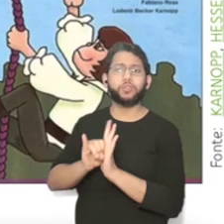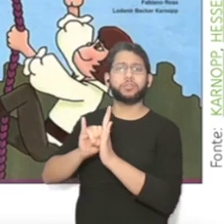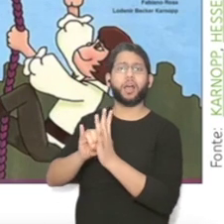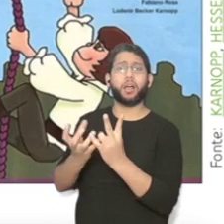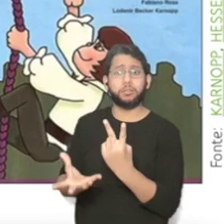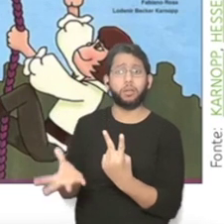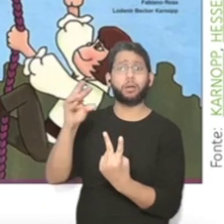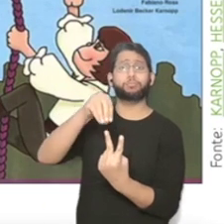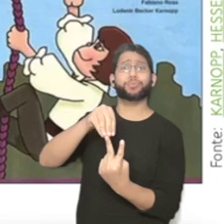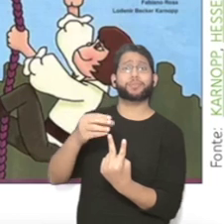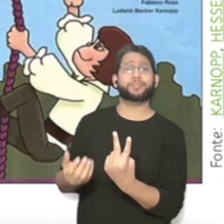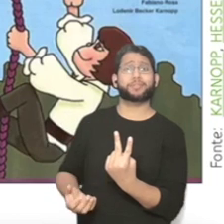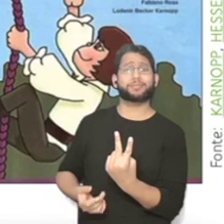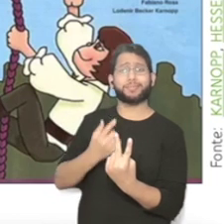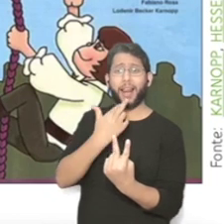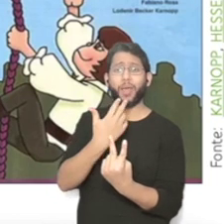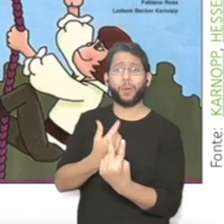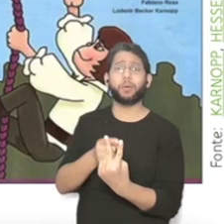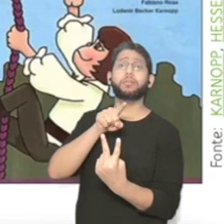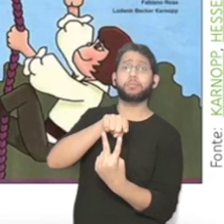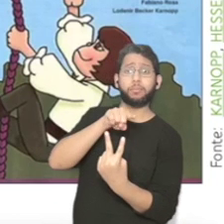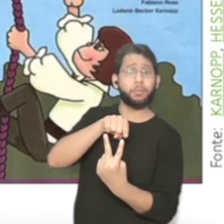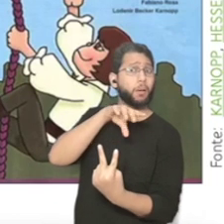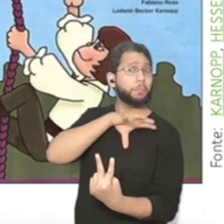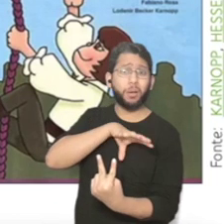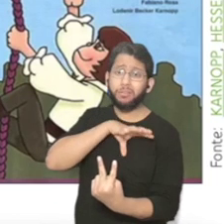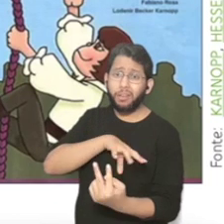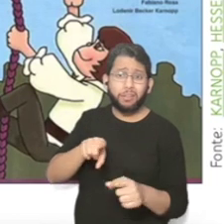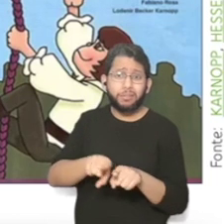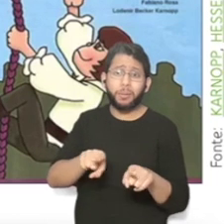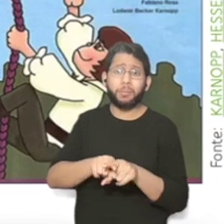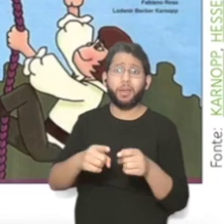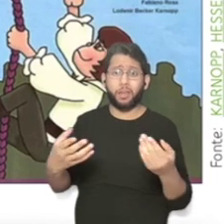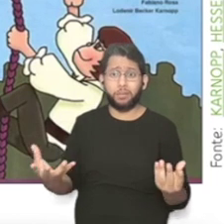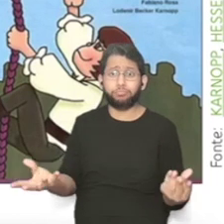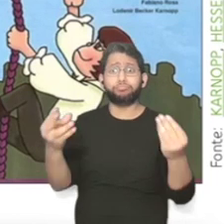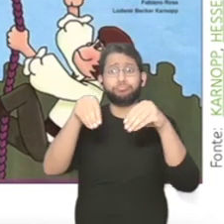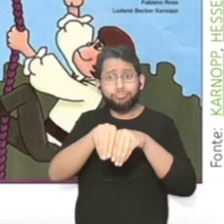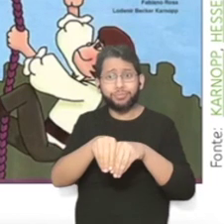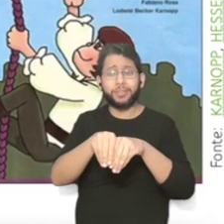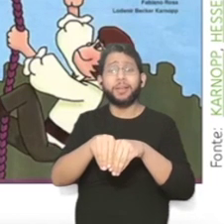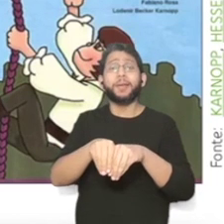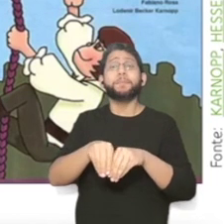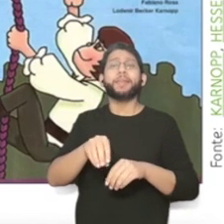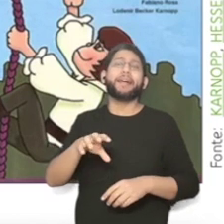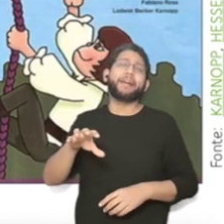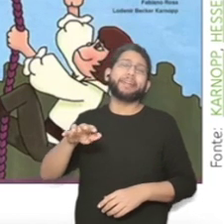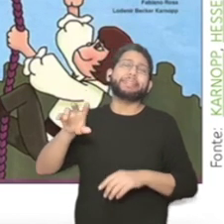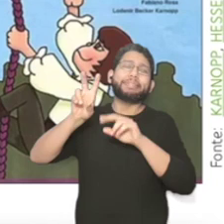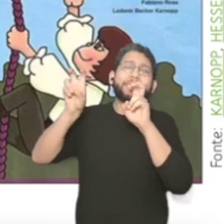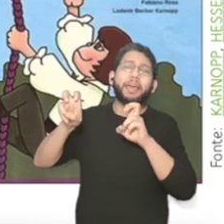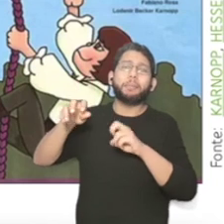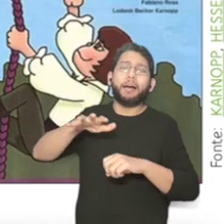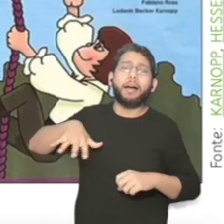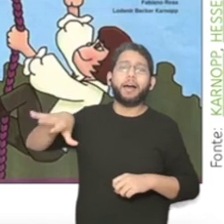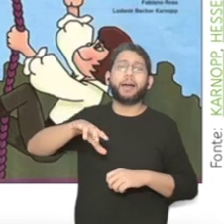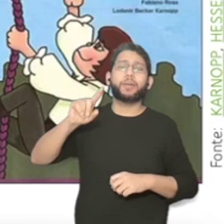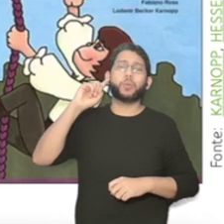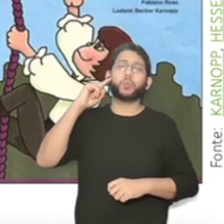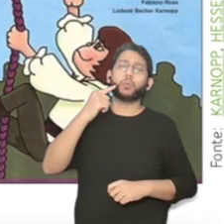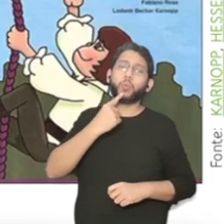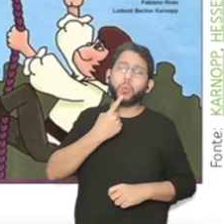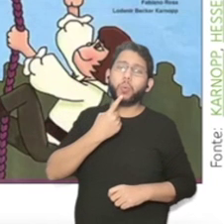linguísticos estão imbricados e que todas essas condições que permeiam o contexto sociolinguisticamente complexo da